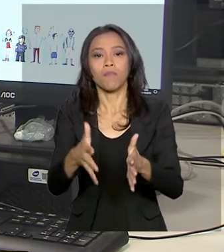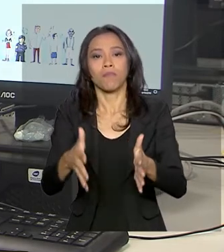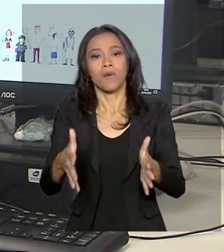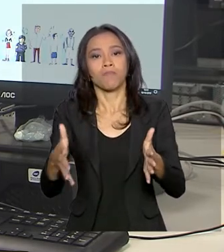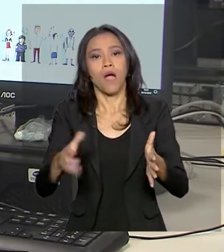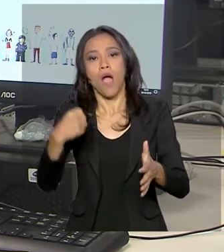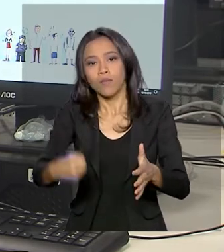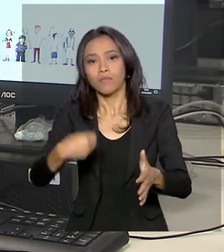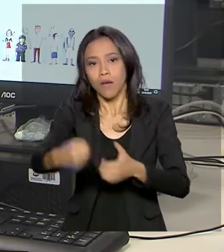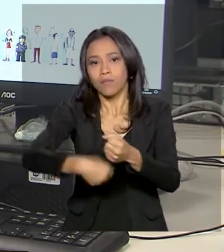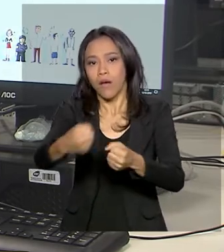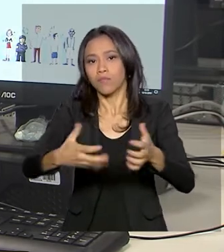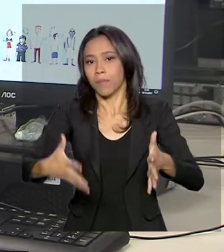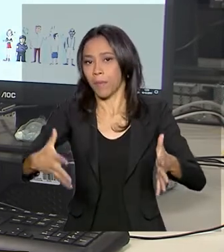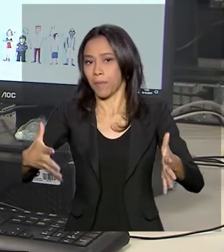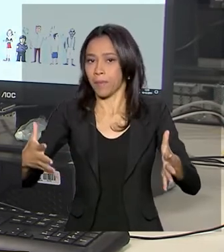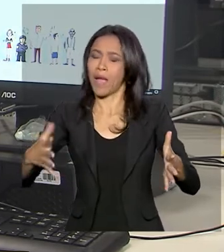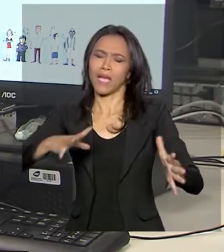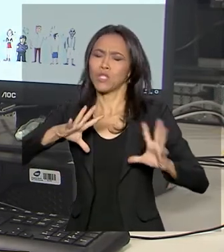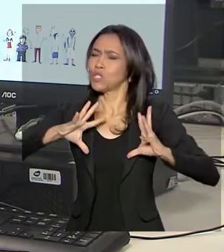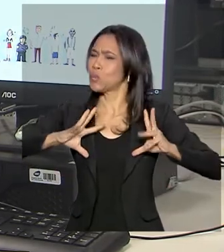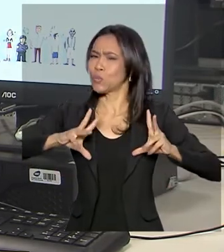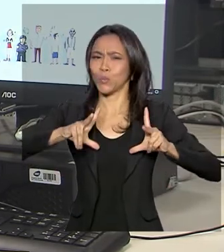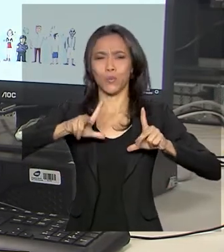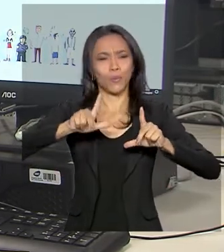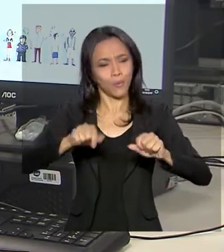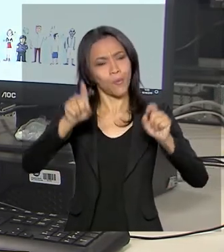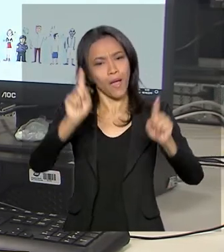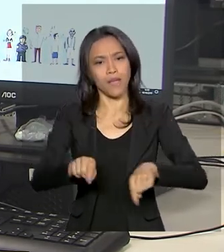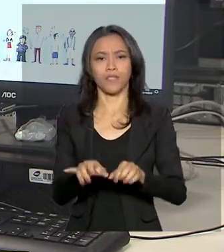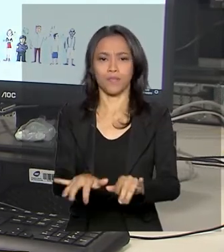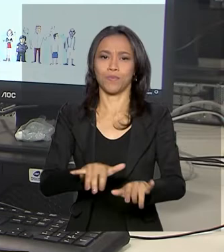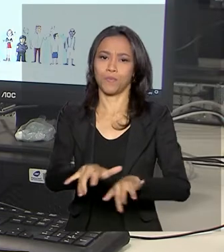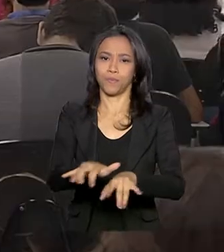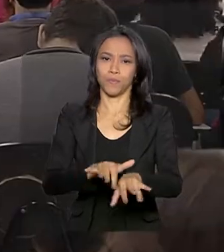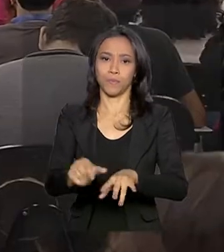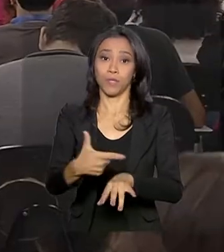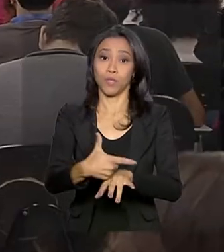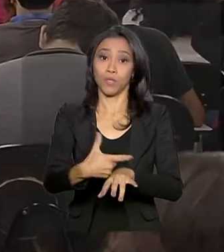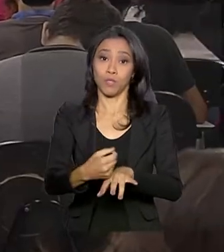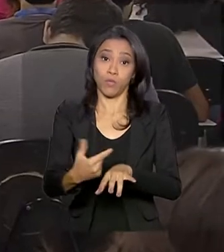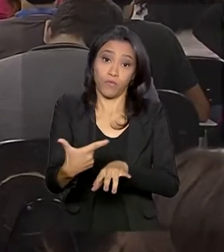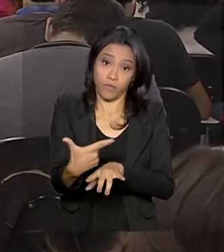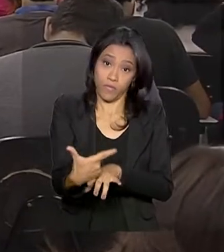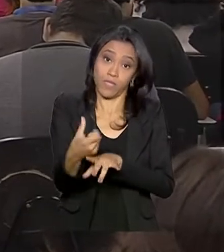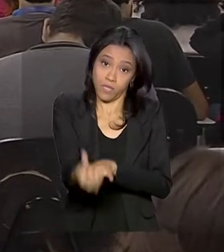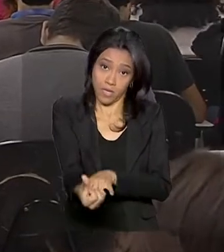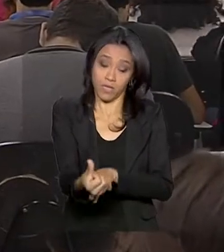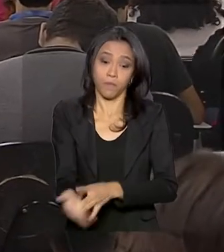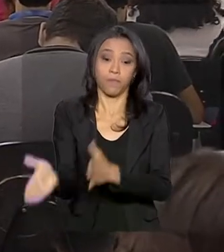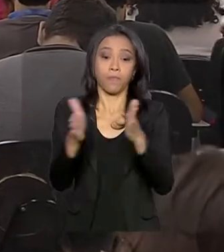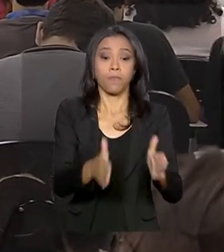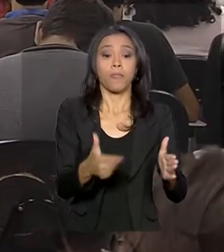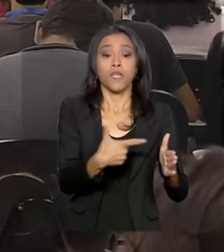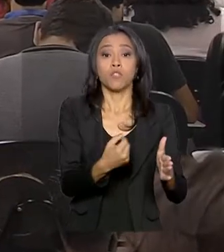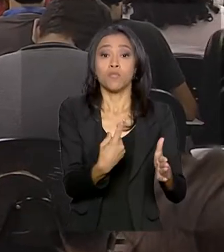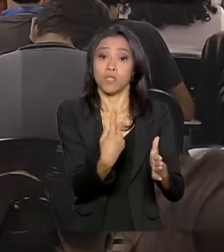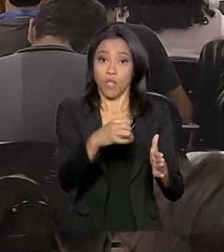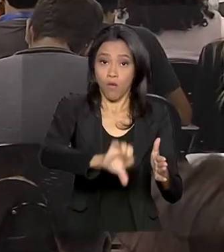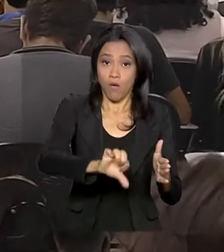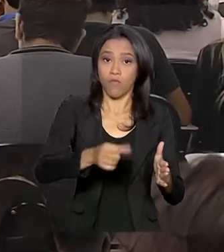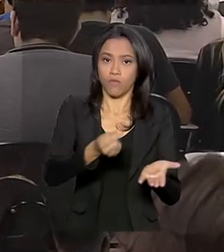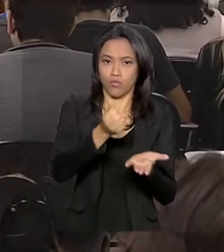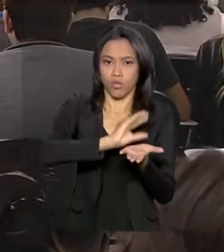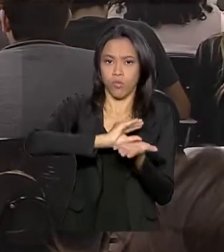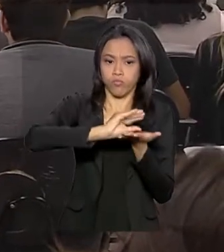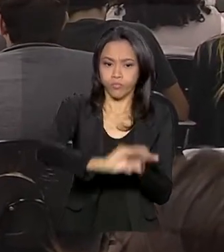ano a ano, até ter todo o processo digital em 2026. Em 2019, o governo vai gastar cerca